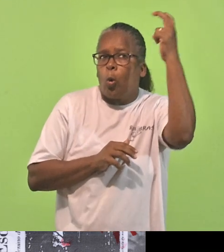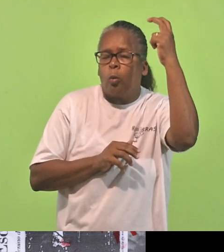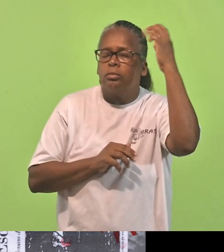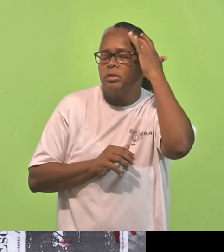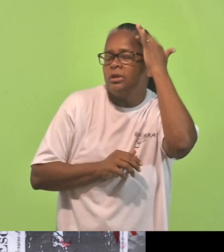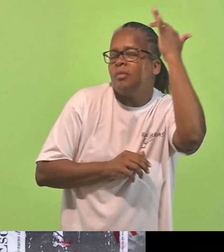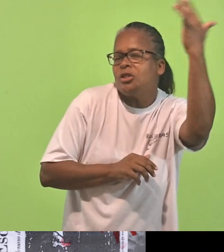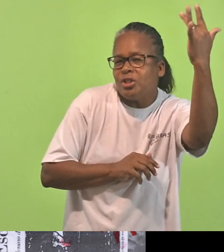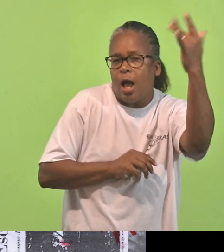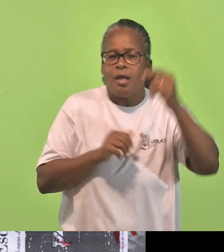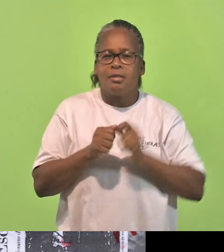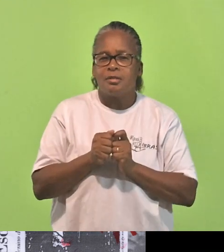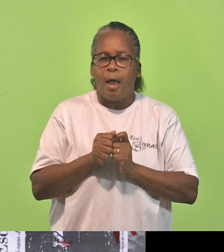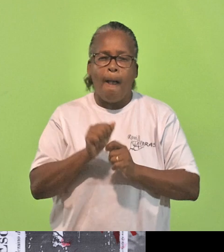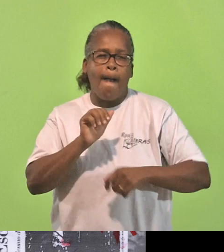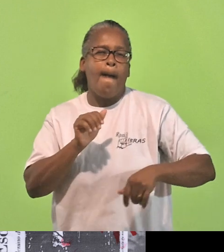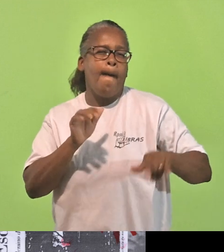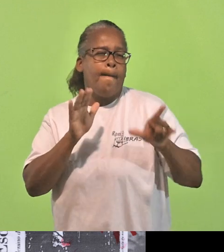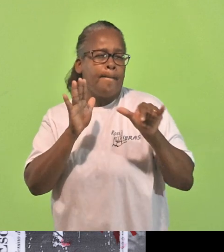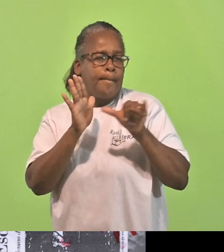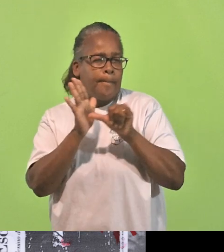Marginais, projeto número